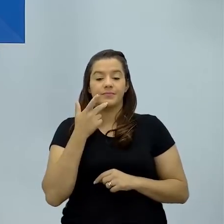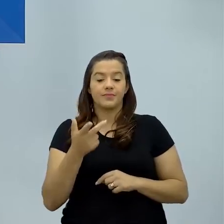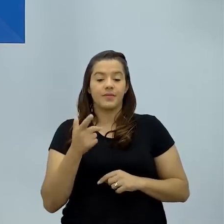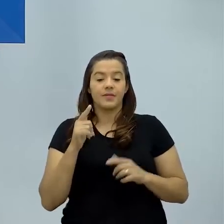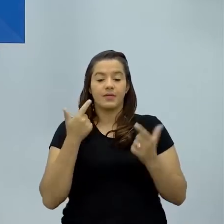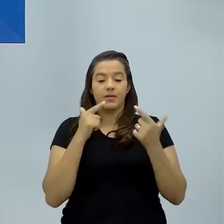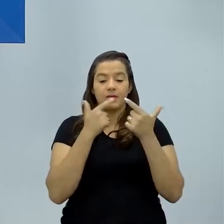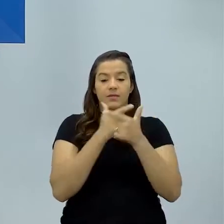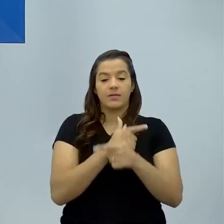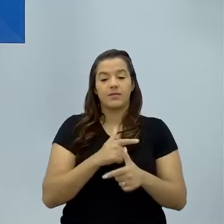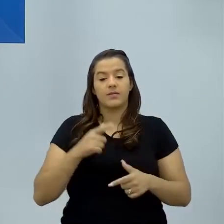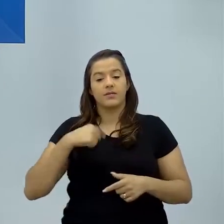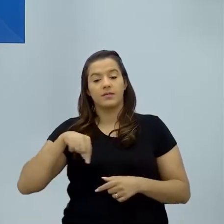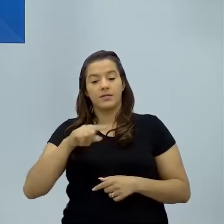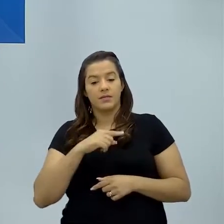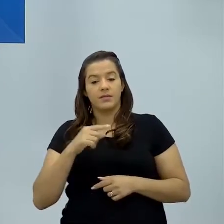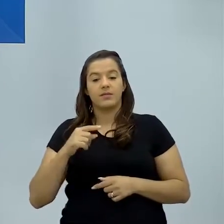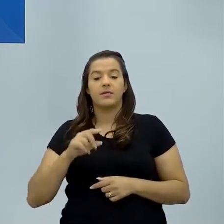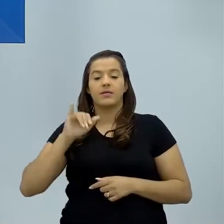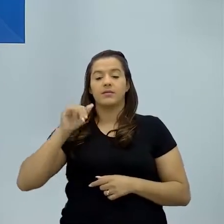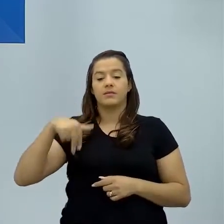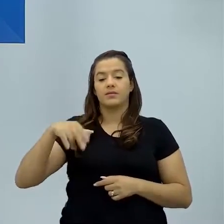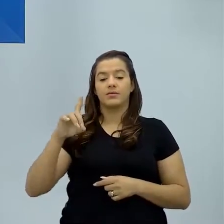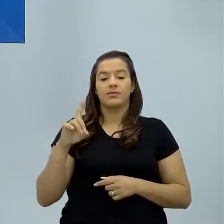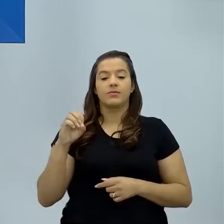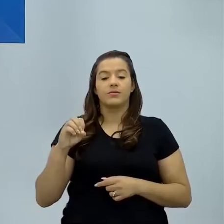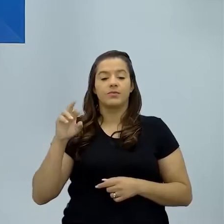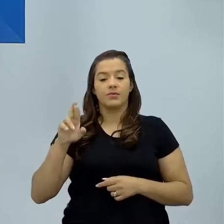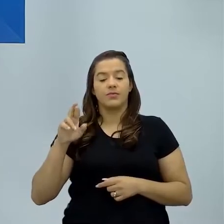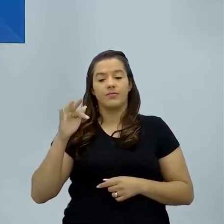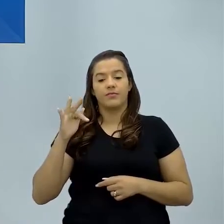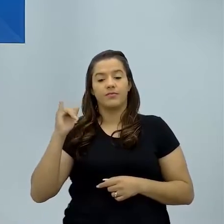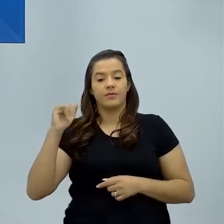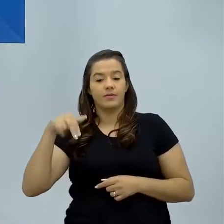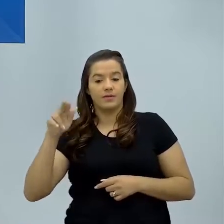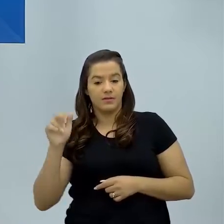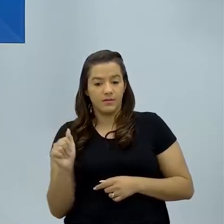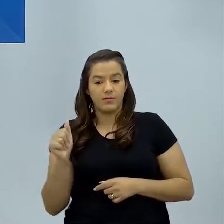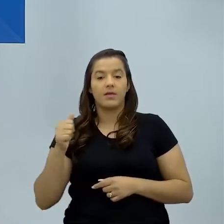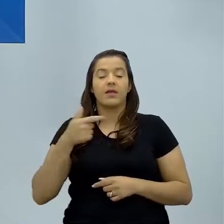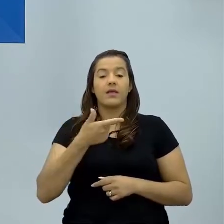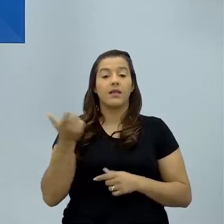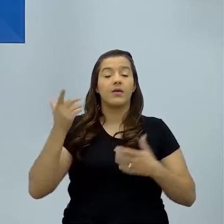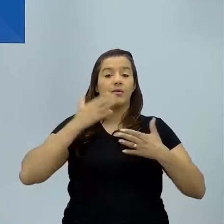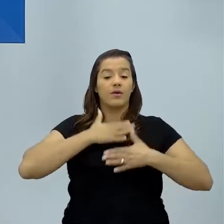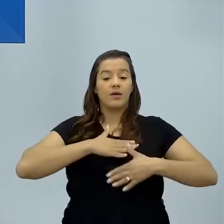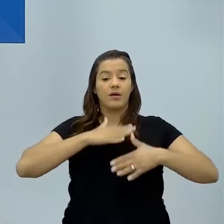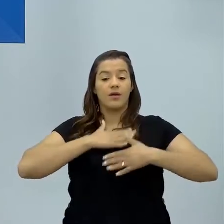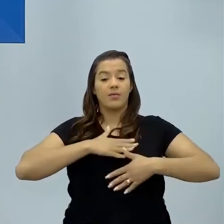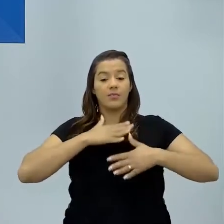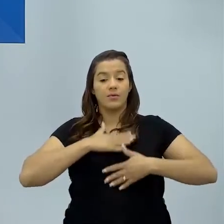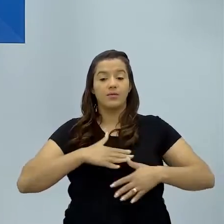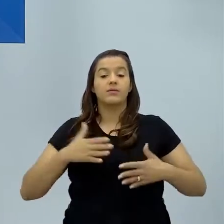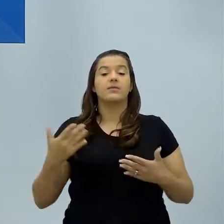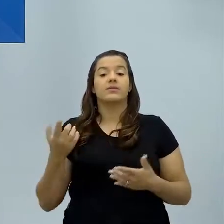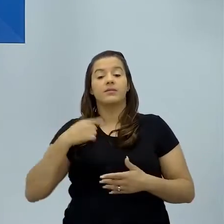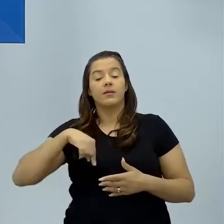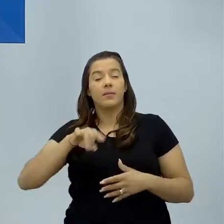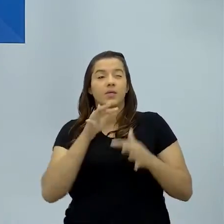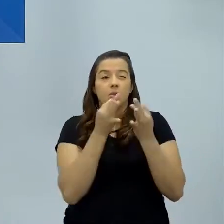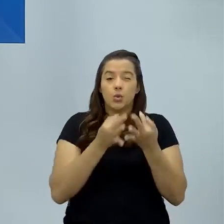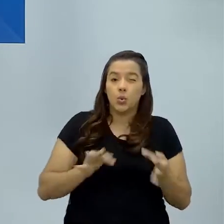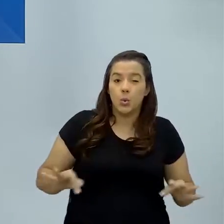libera a endorfina, né? Que é um neurotransmissor. A endorfina ela é um calmante natural, ela alivia a sensação de